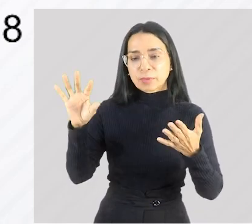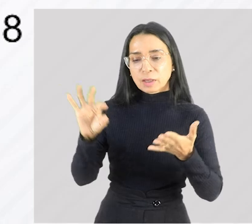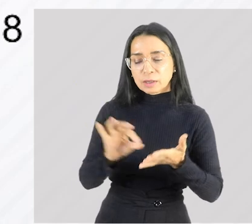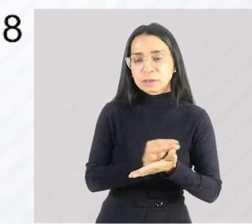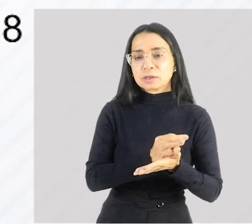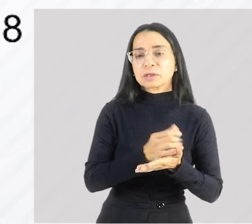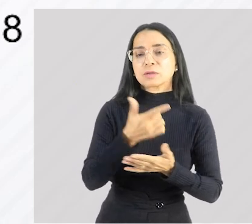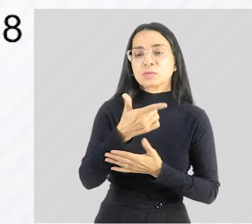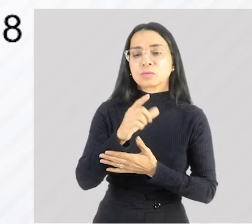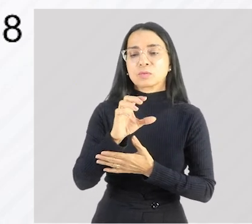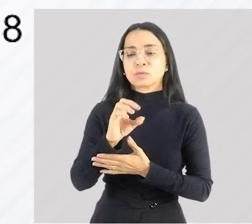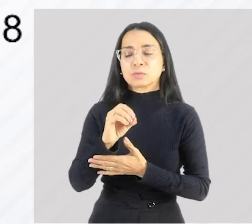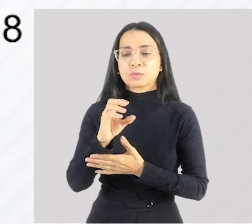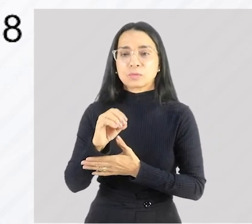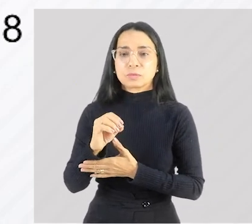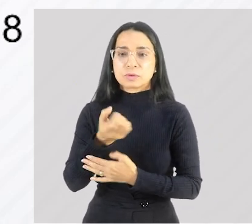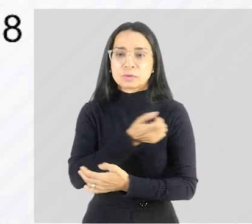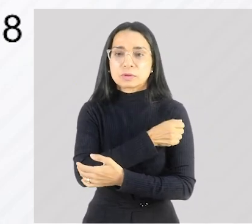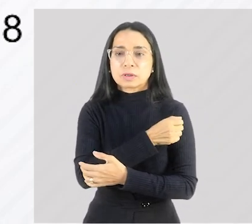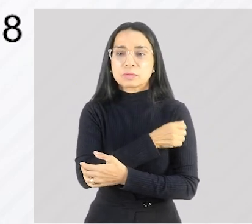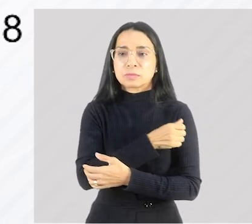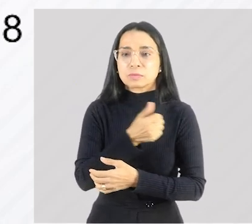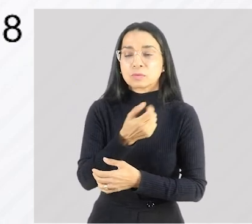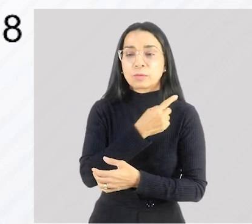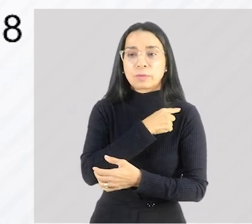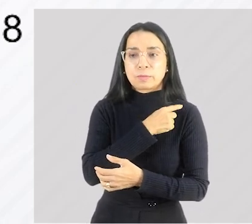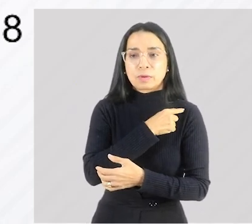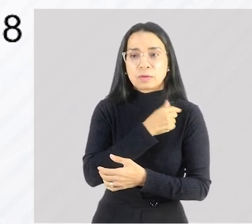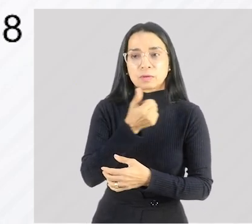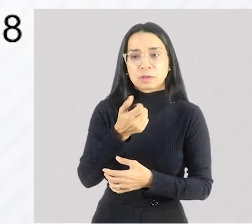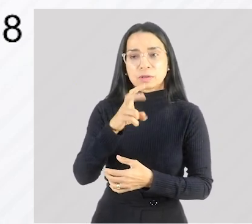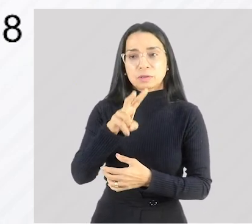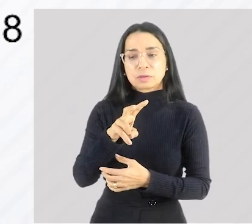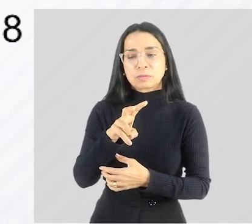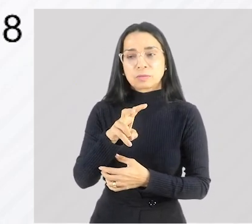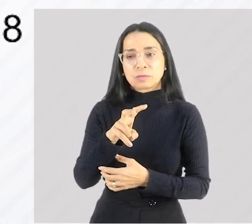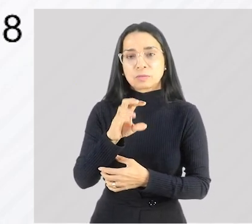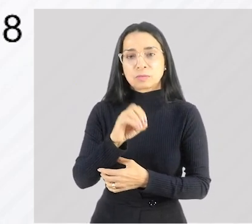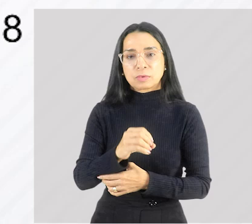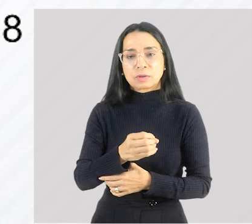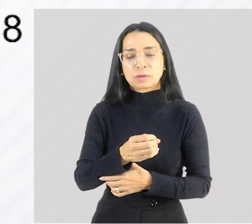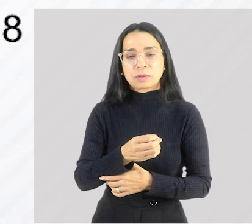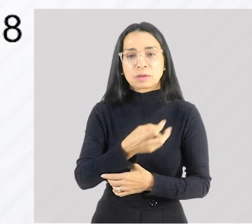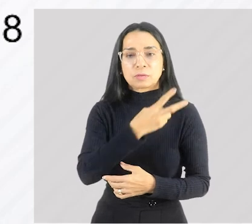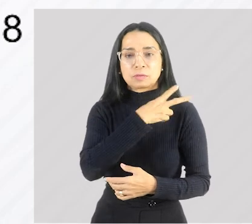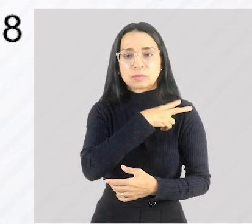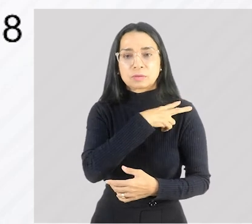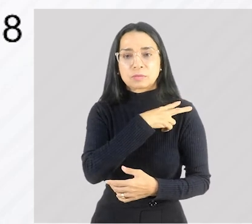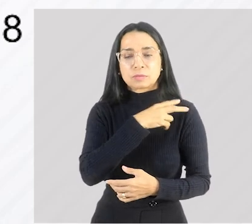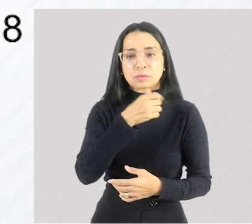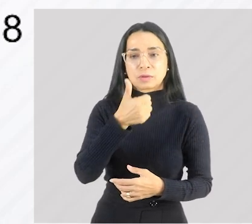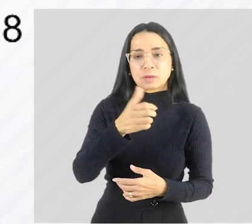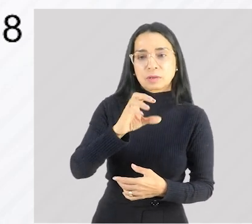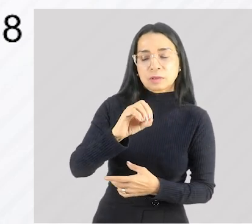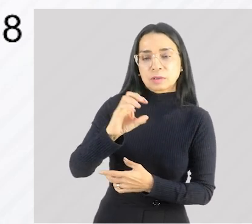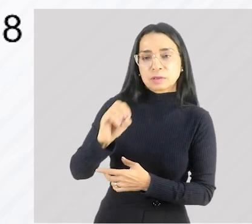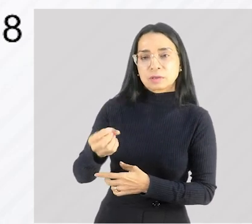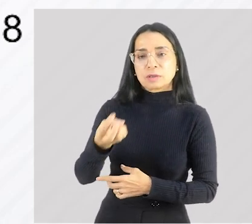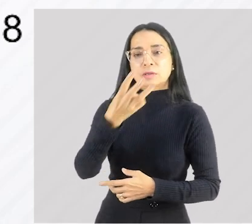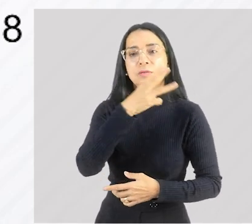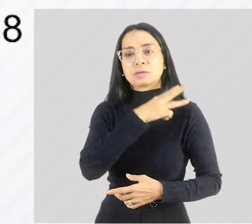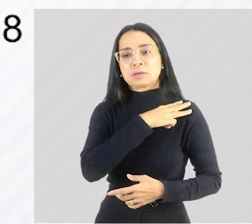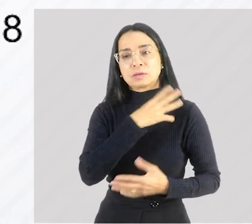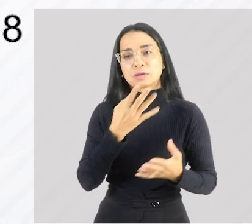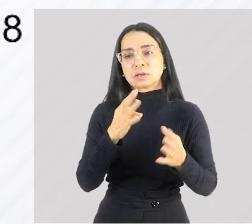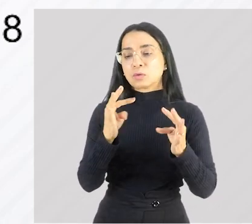200 estudantes do primeiro ano 150 do segundo e 100 do terceo todos os cartões tê a